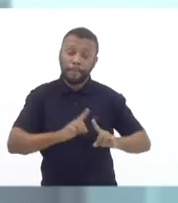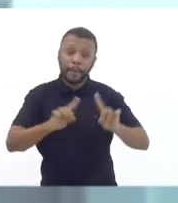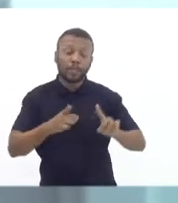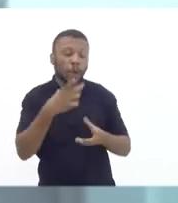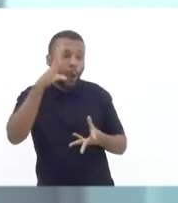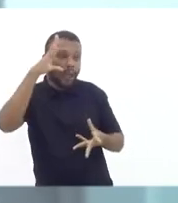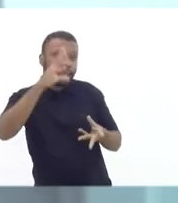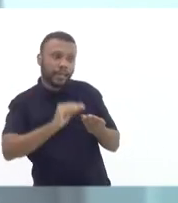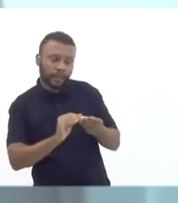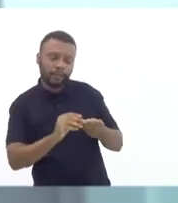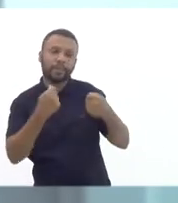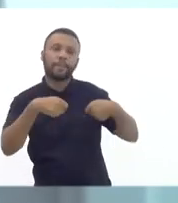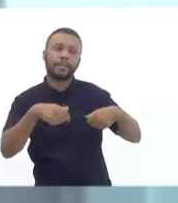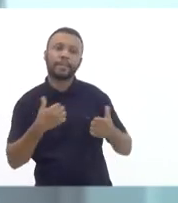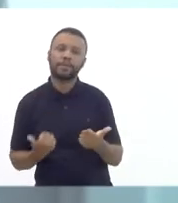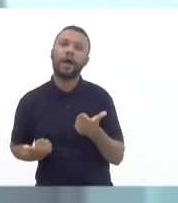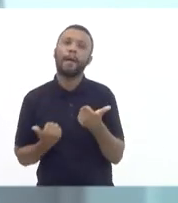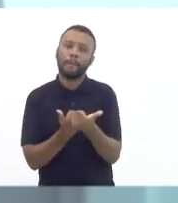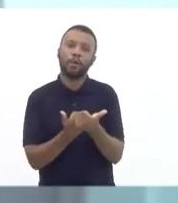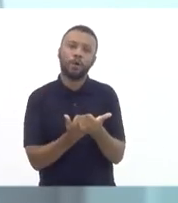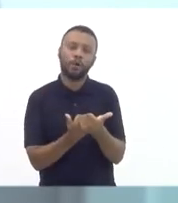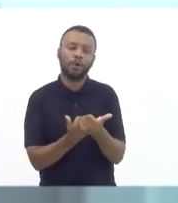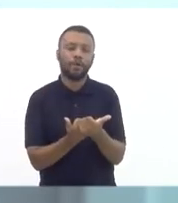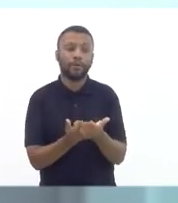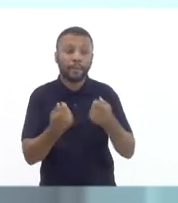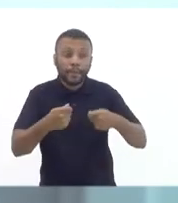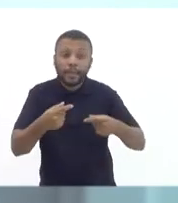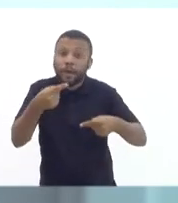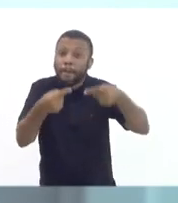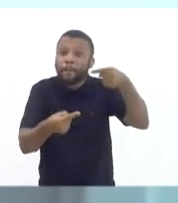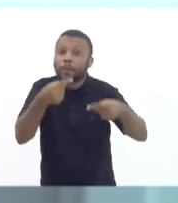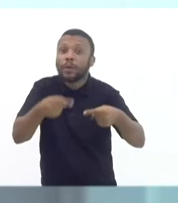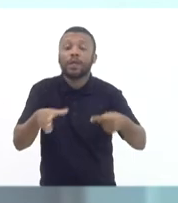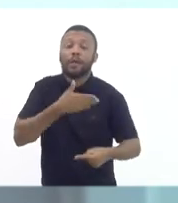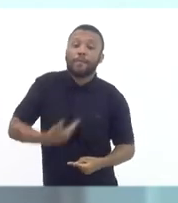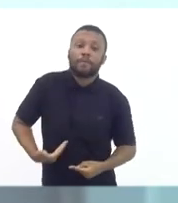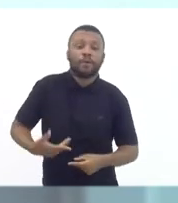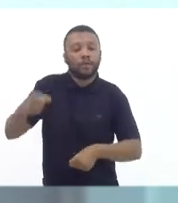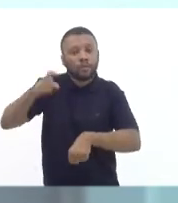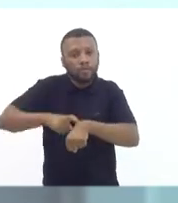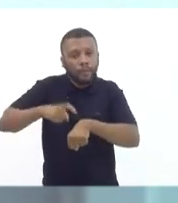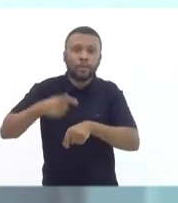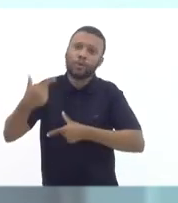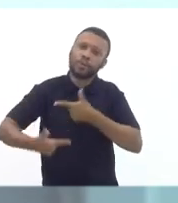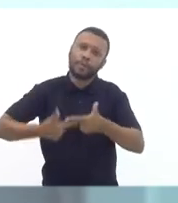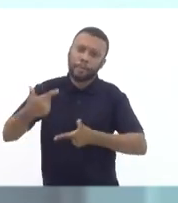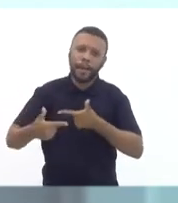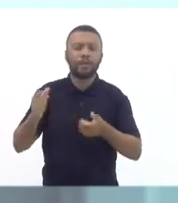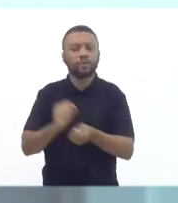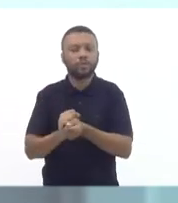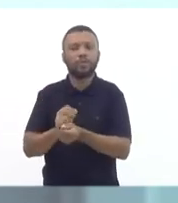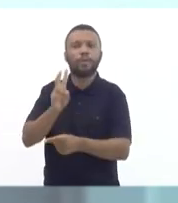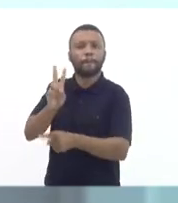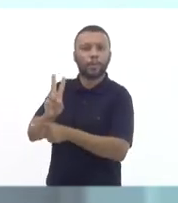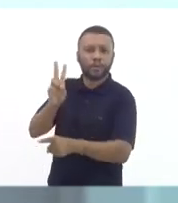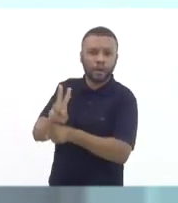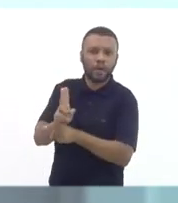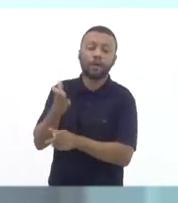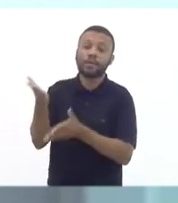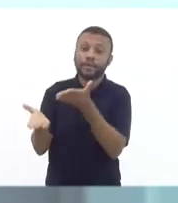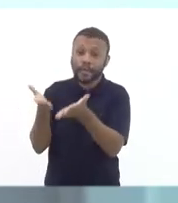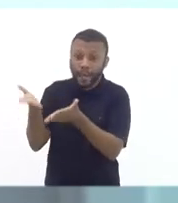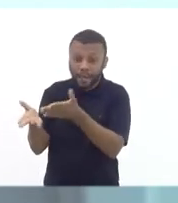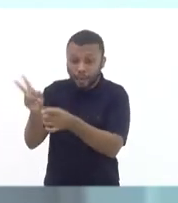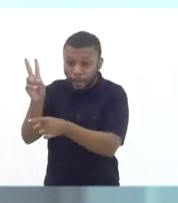entendo que você precisa de apoio. Você precisa de política pública. Quando eu trabalho com os protetores, eu trato assim, tanto o protetor